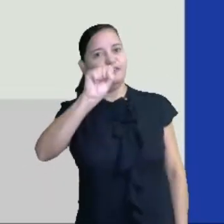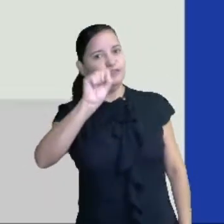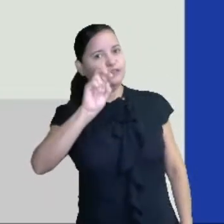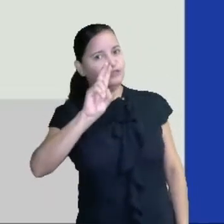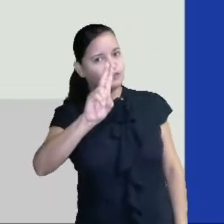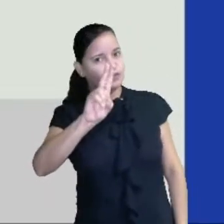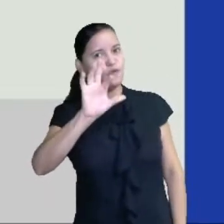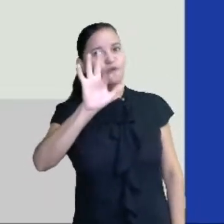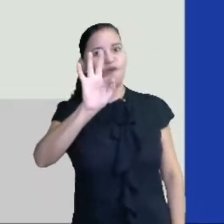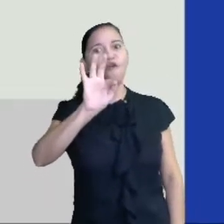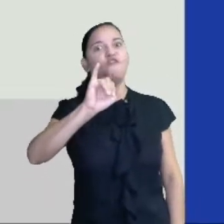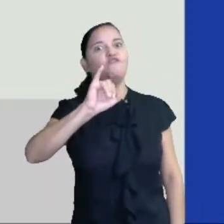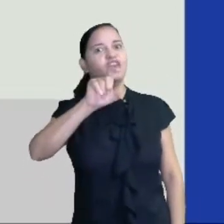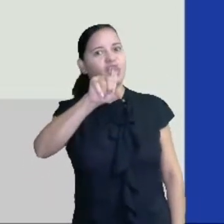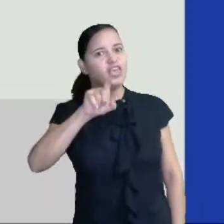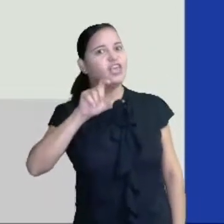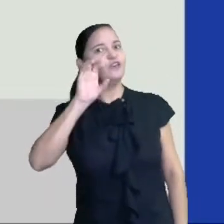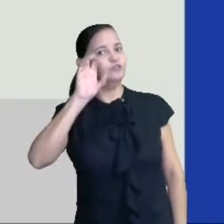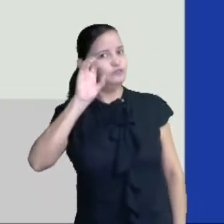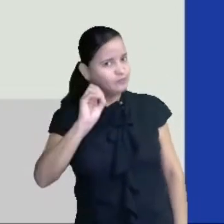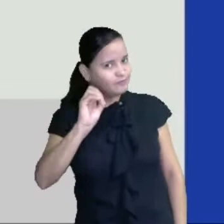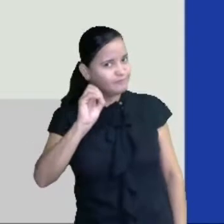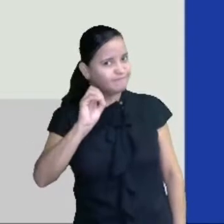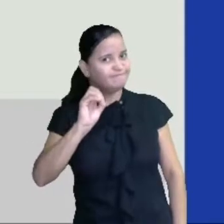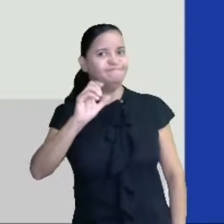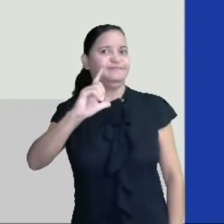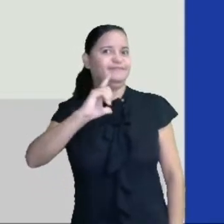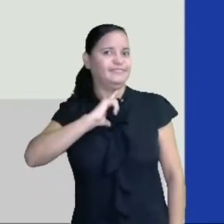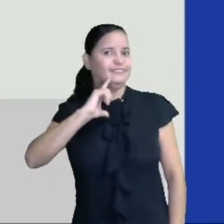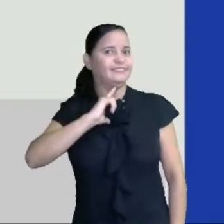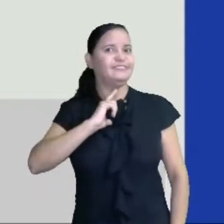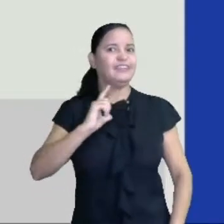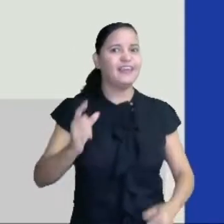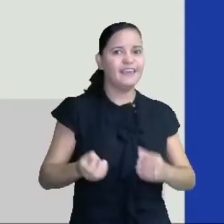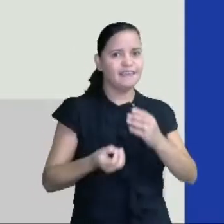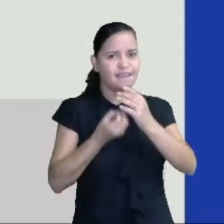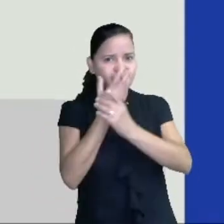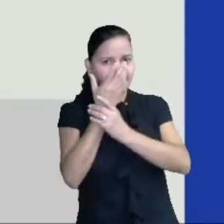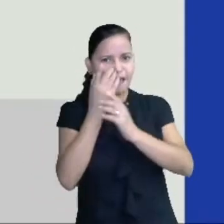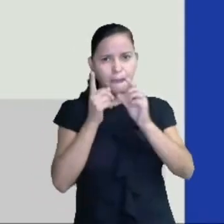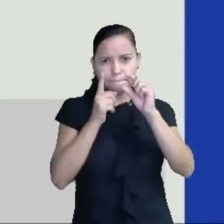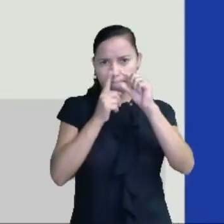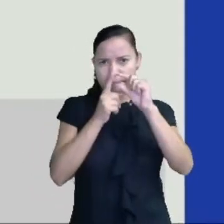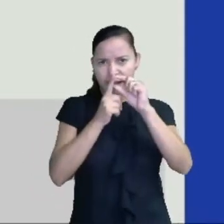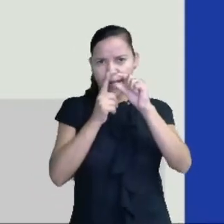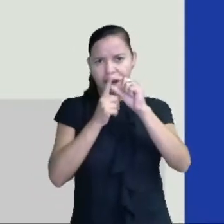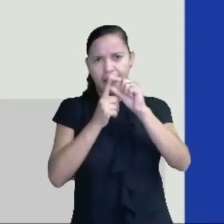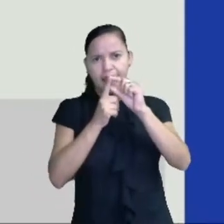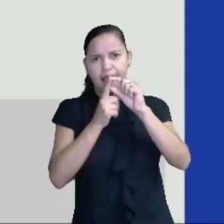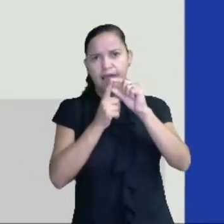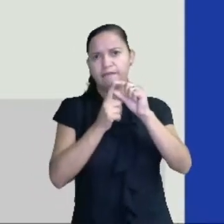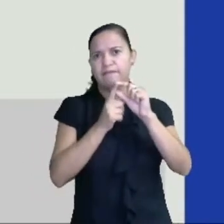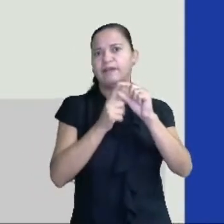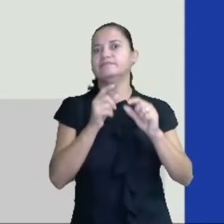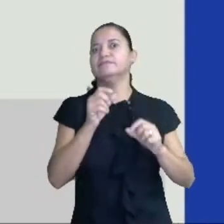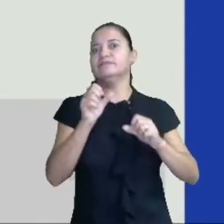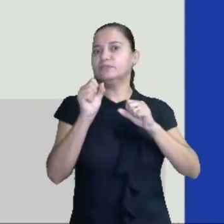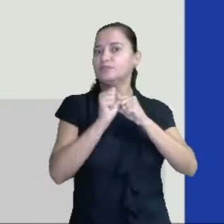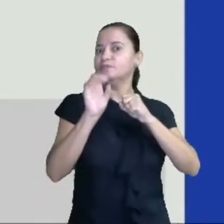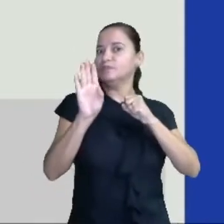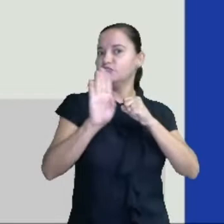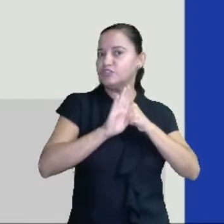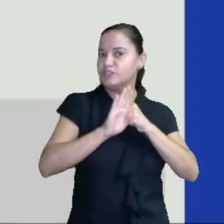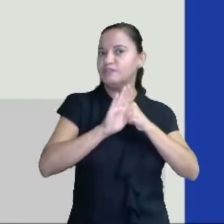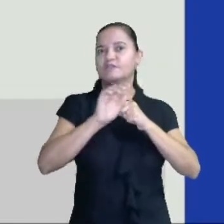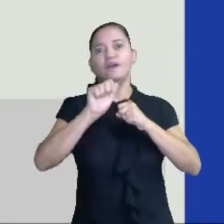e sufixos produtivos na formação de palavras derivadas de substantivos,